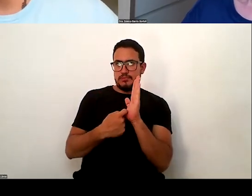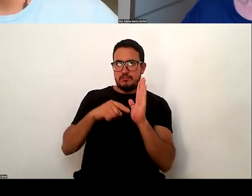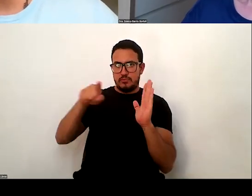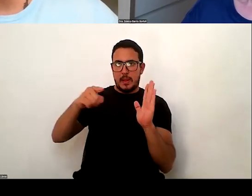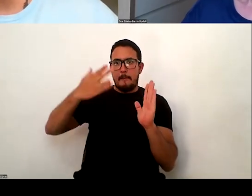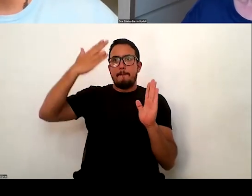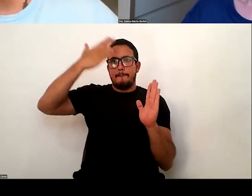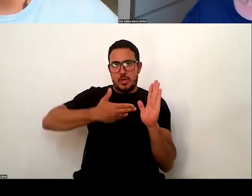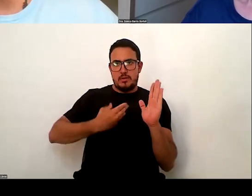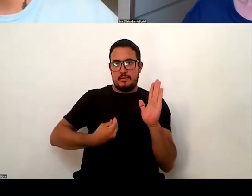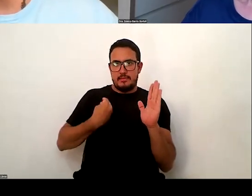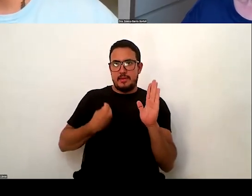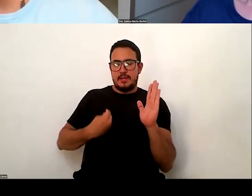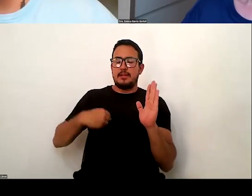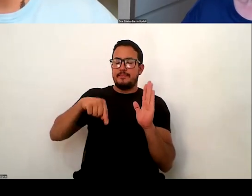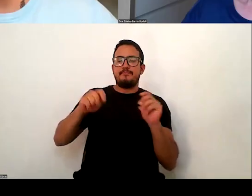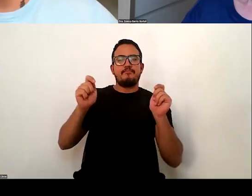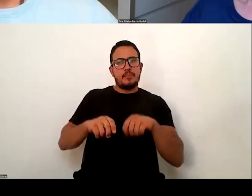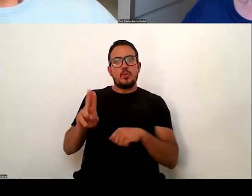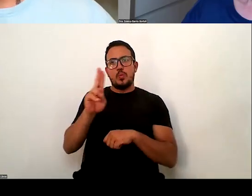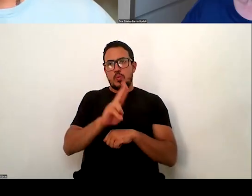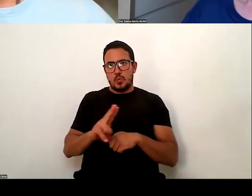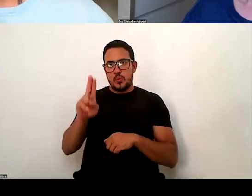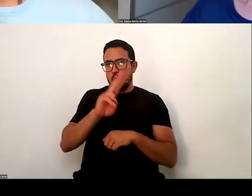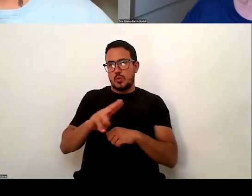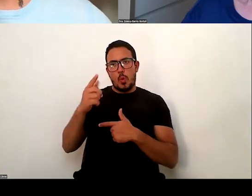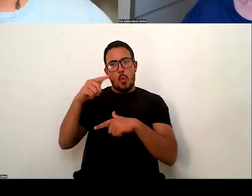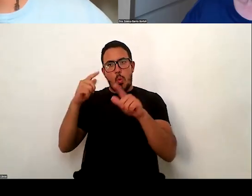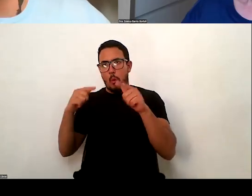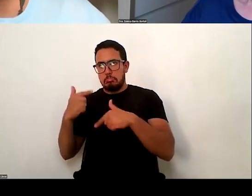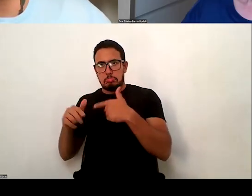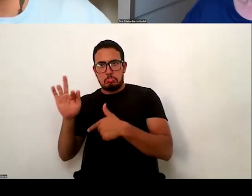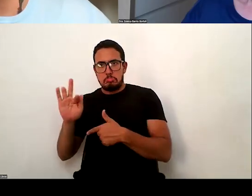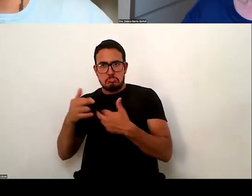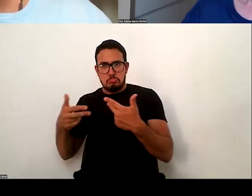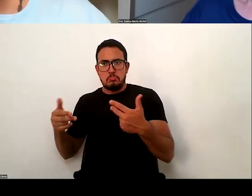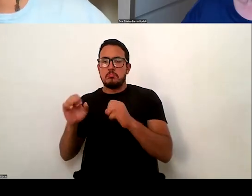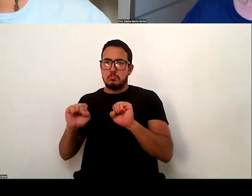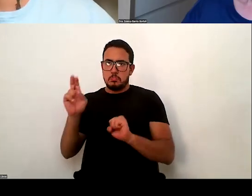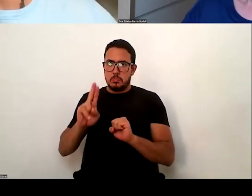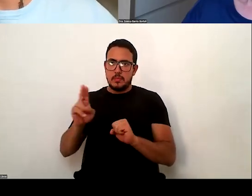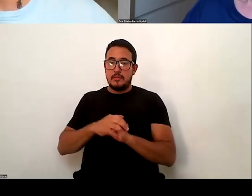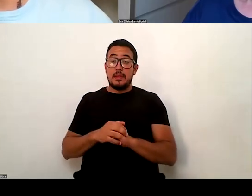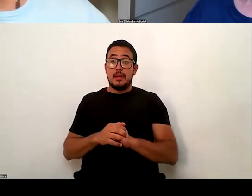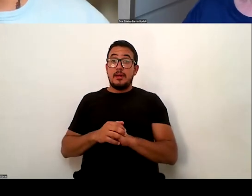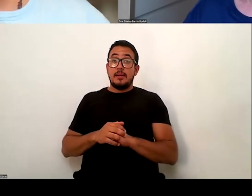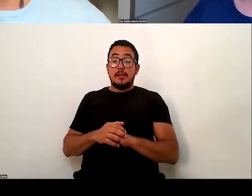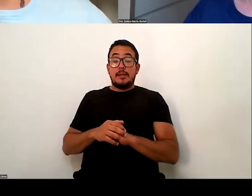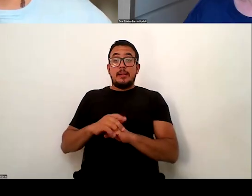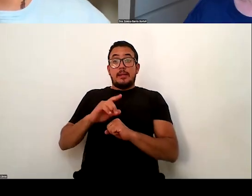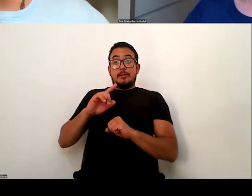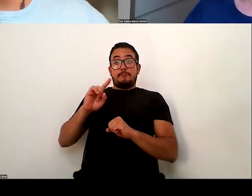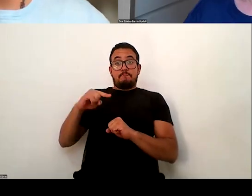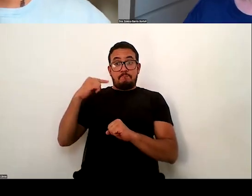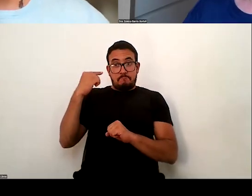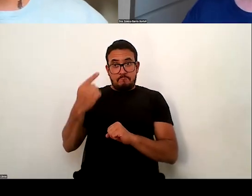longo da apresentação, no chat. E para as perguntas que a doutora vai depois interagir conosco